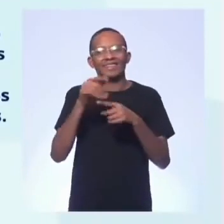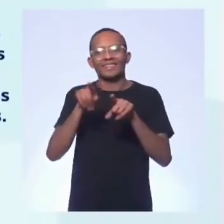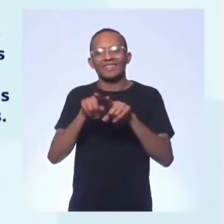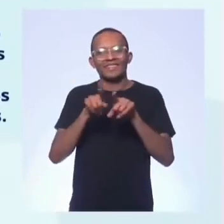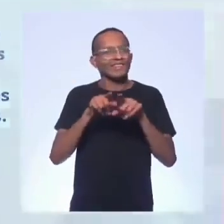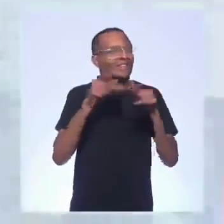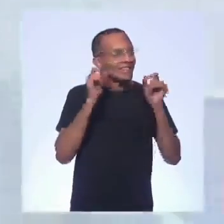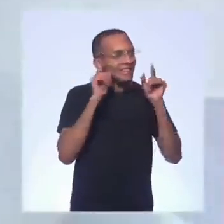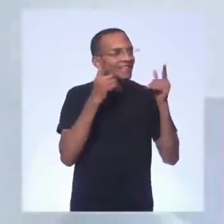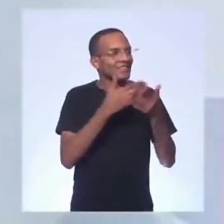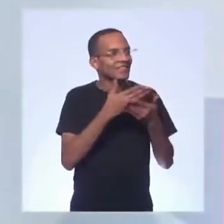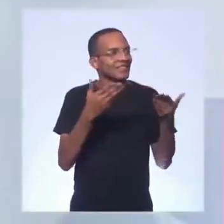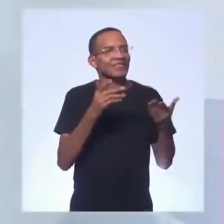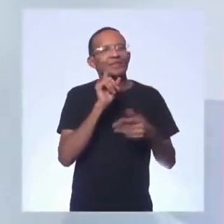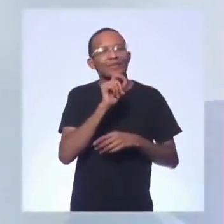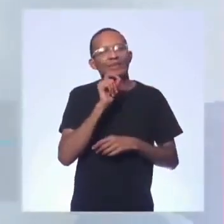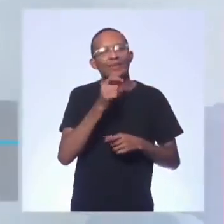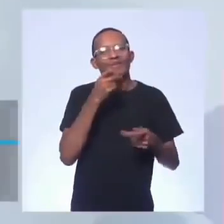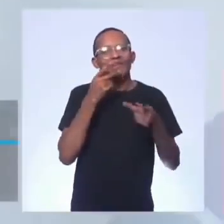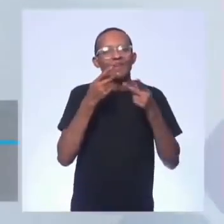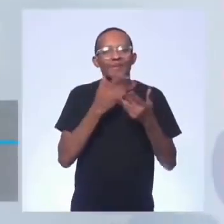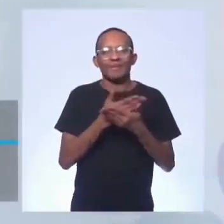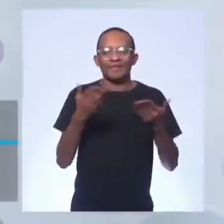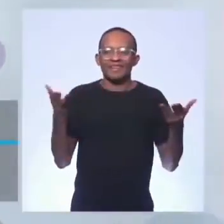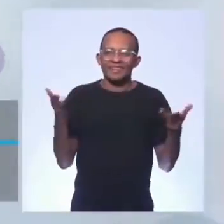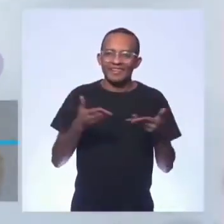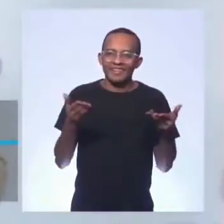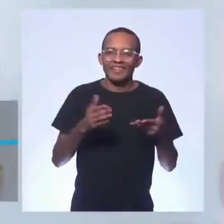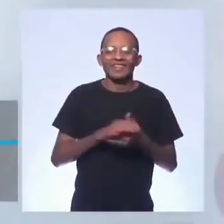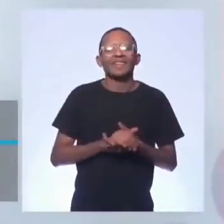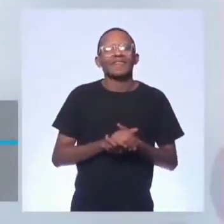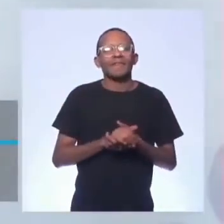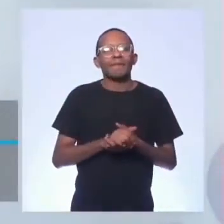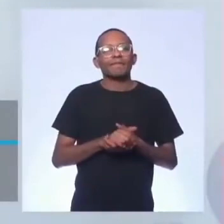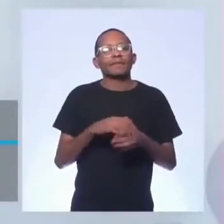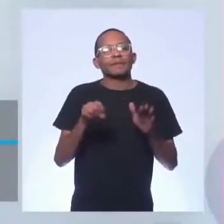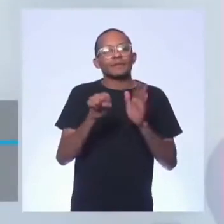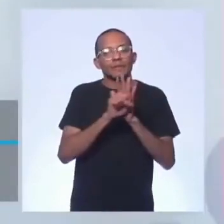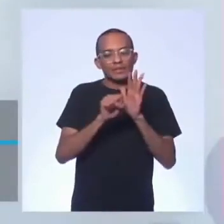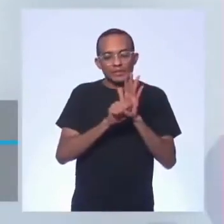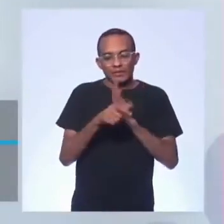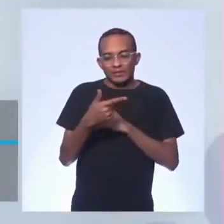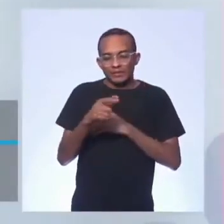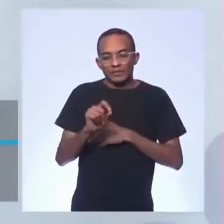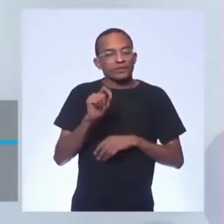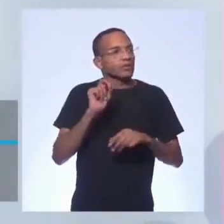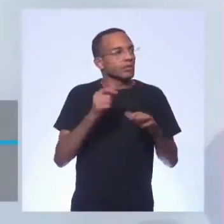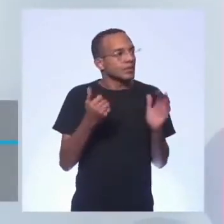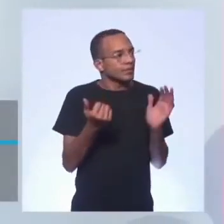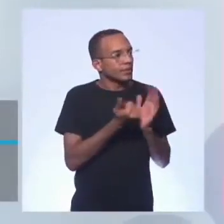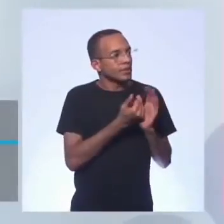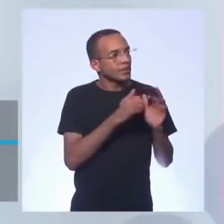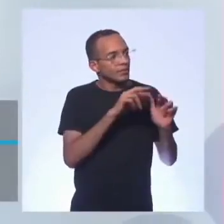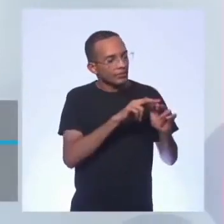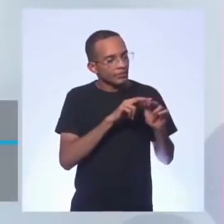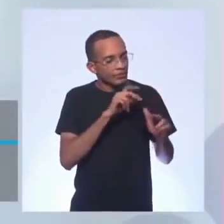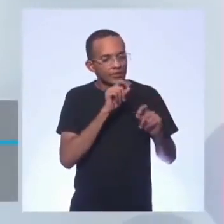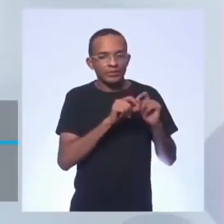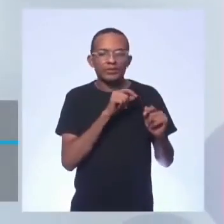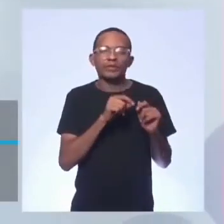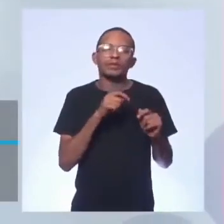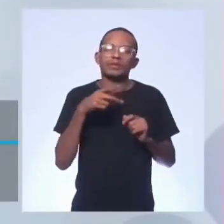bem atenção aqui no que o prof está falando para vocês. O século XX é marcado aí